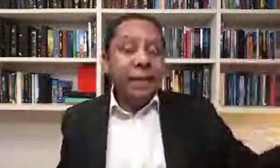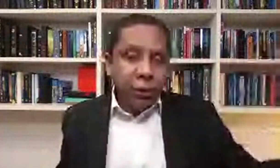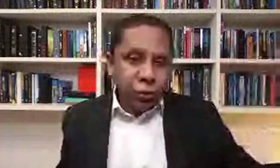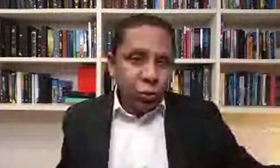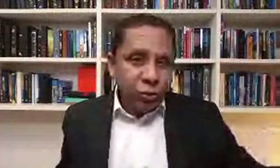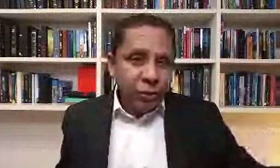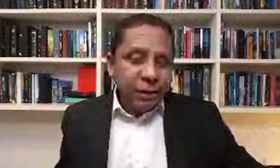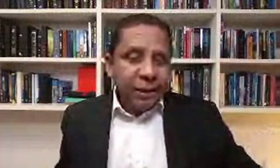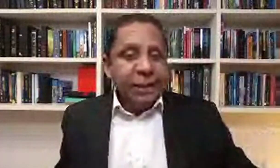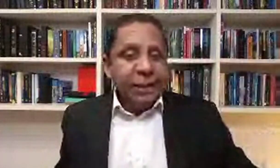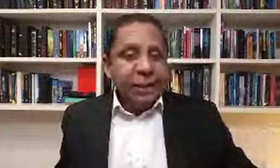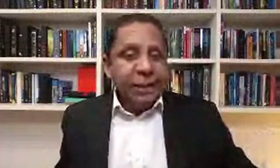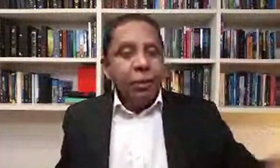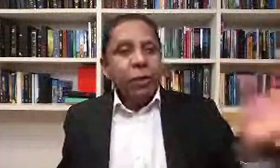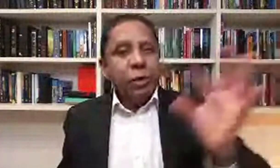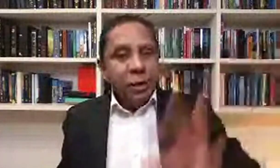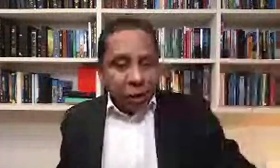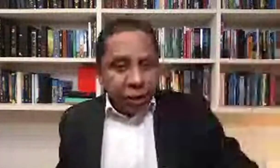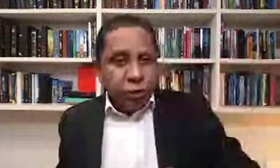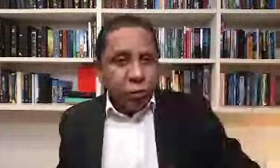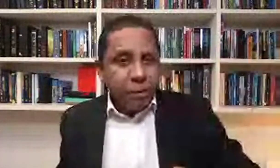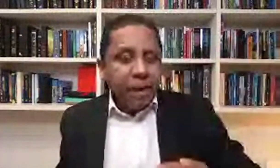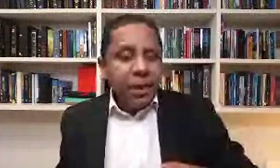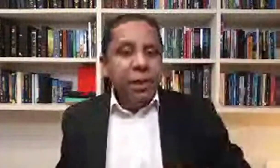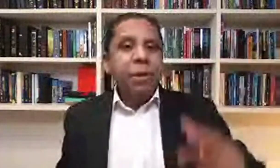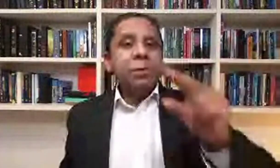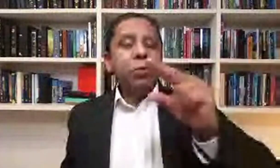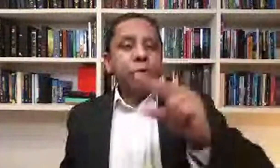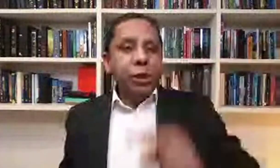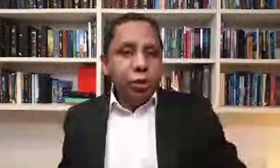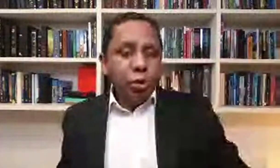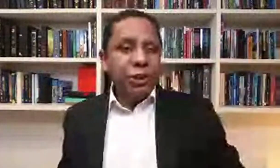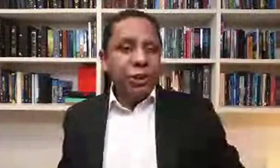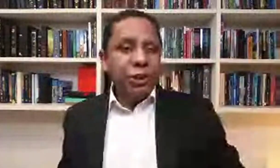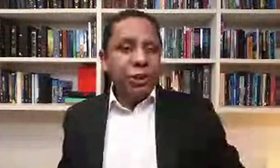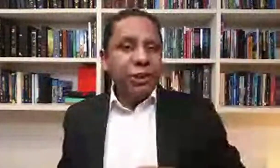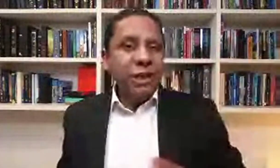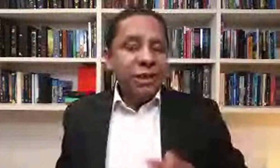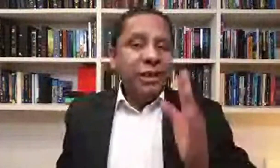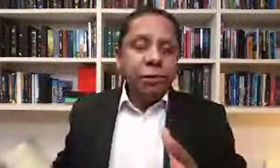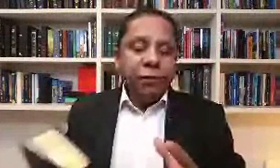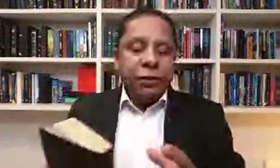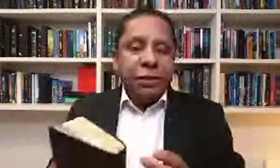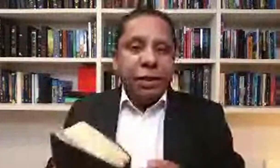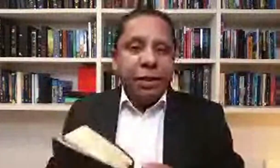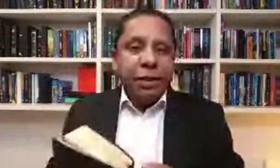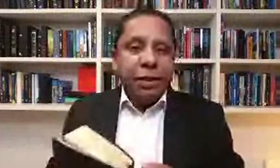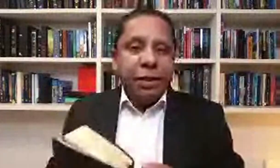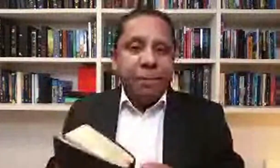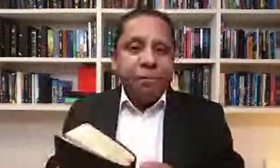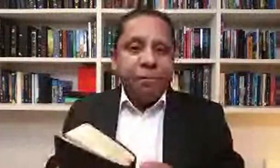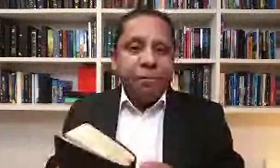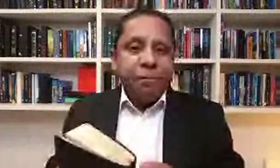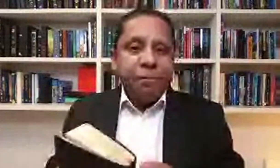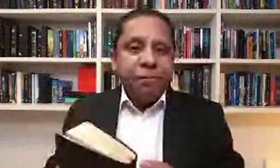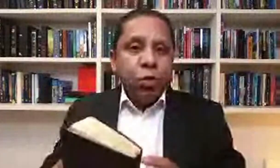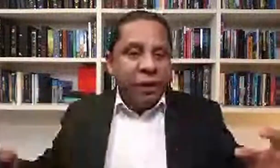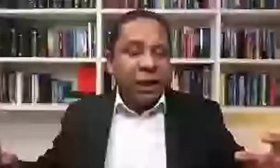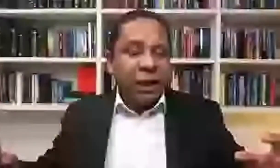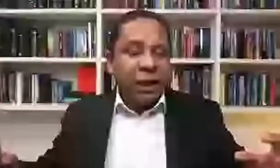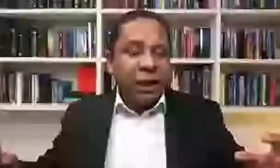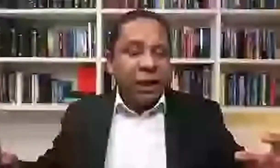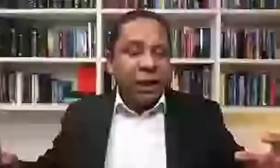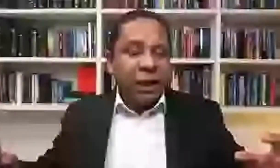existindo o judaísmo, e não era o cristianismo, e mesmo nos dias de hoje, dentro você tem uma